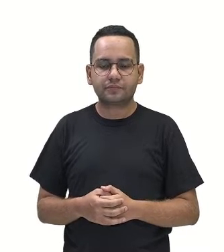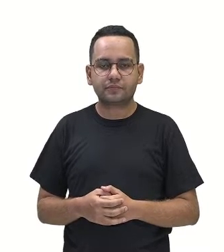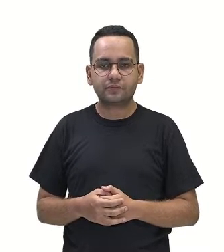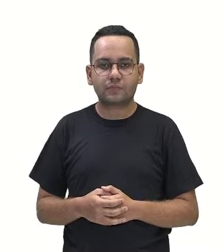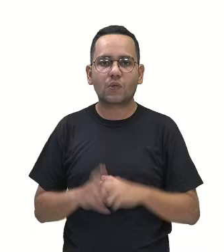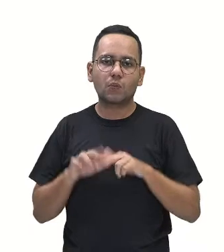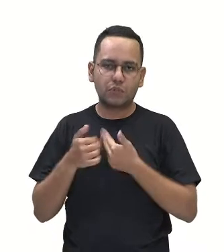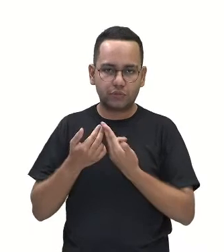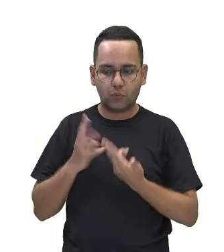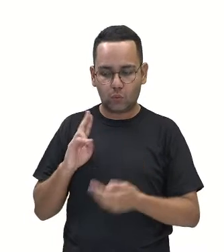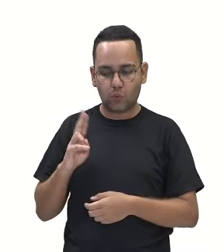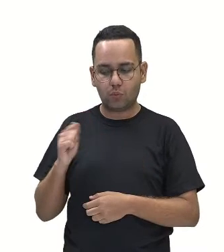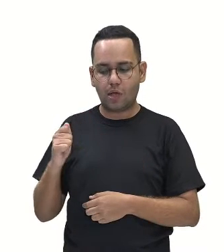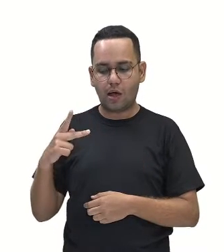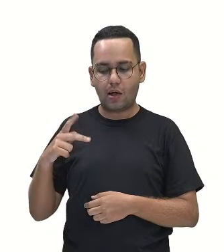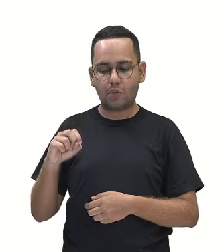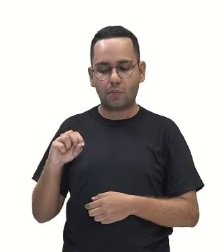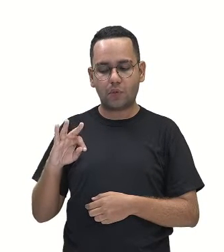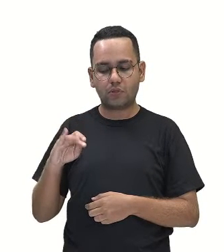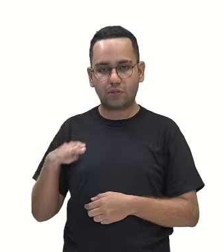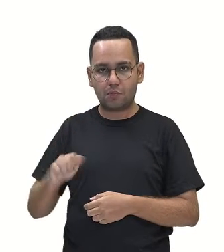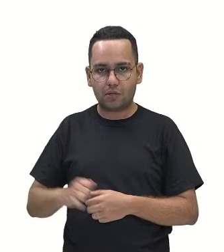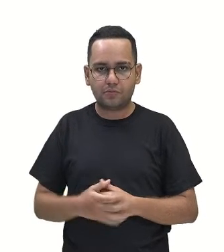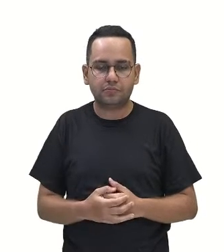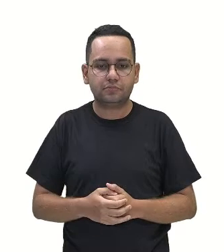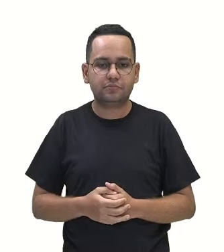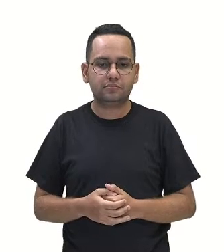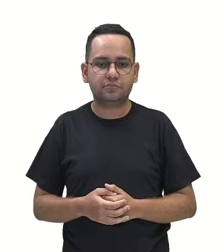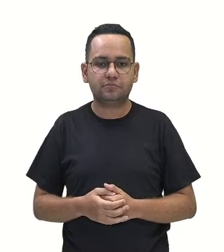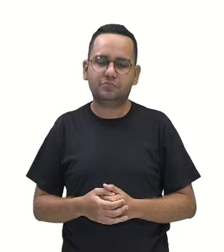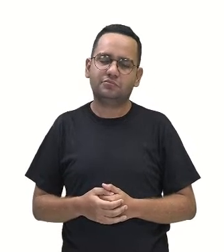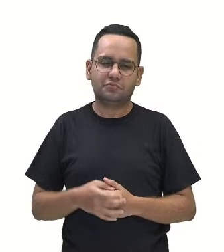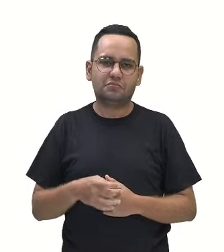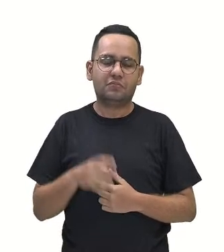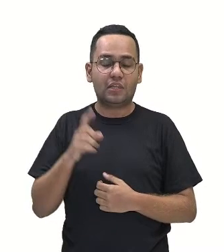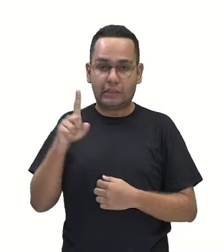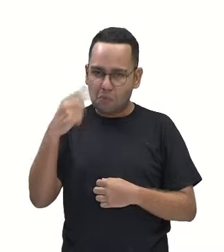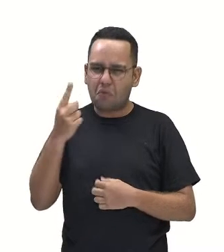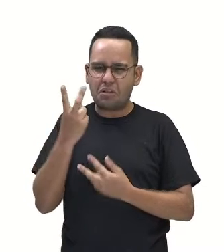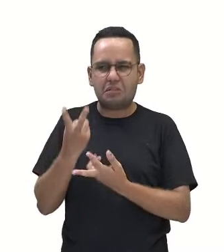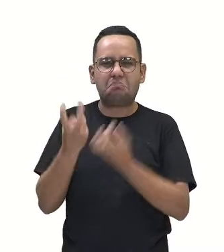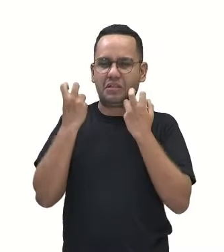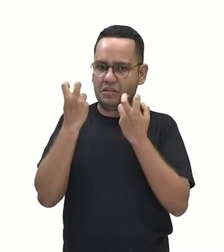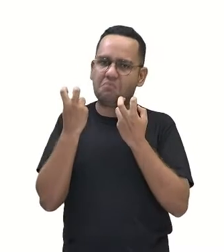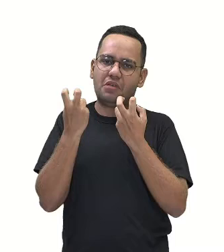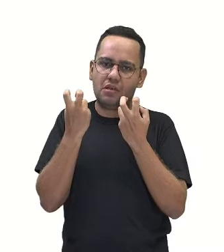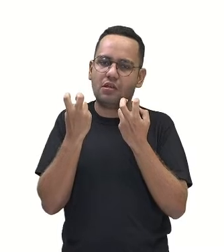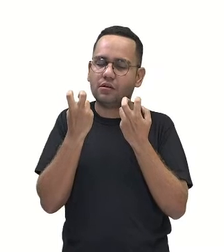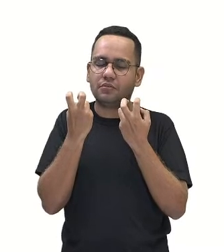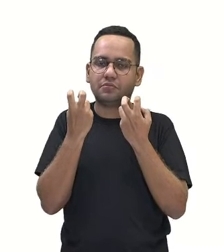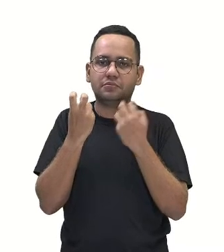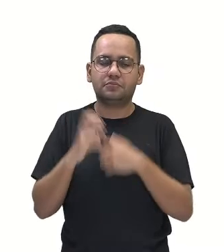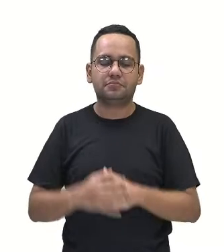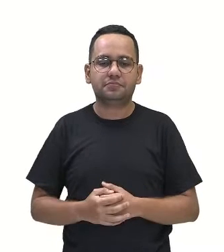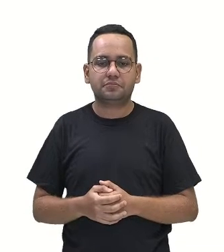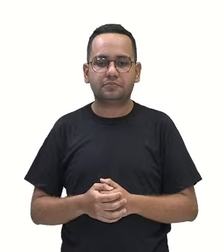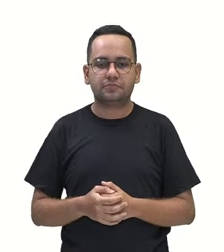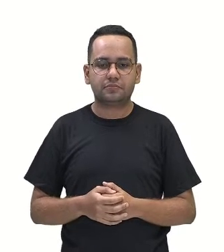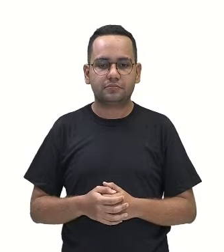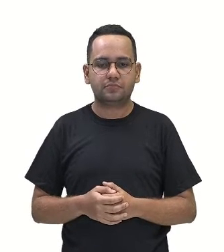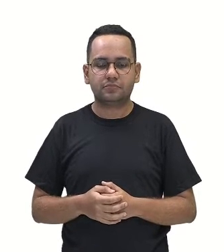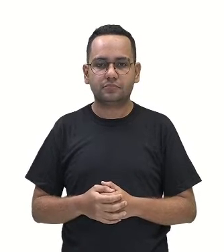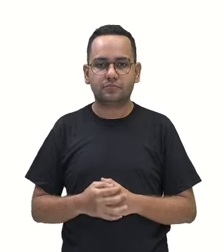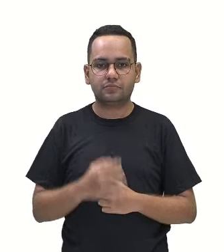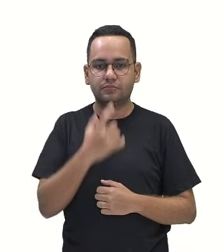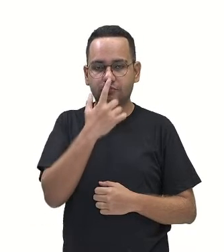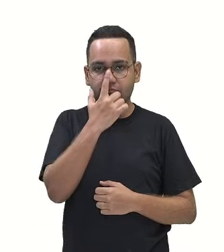reta é chamado de apótema. E já já vocês vão reconhecer esse apótema também, tá? Continuando então a nossa aula,